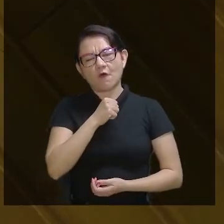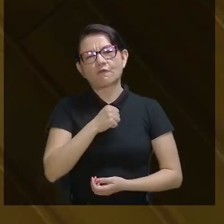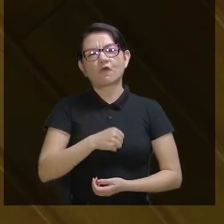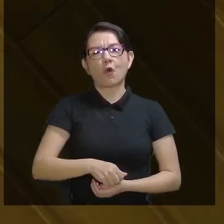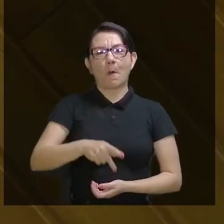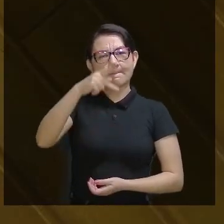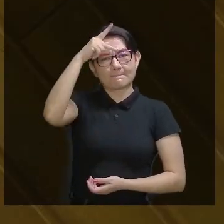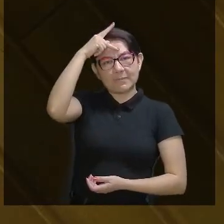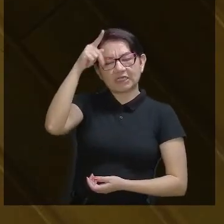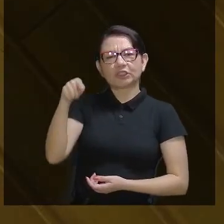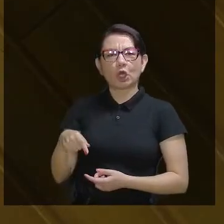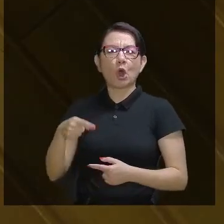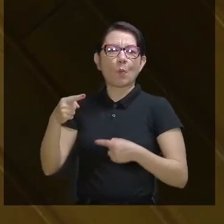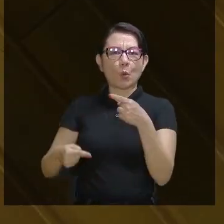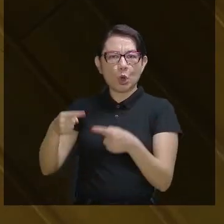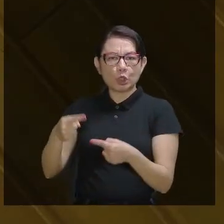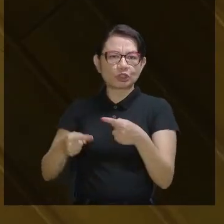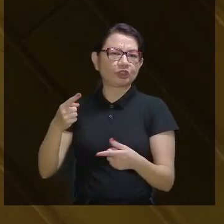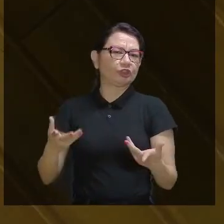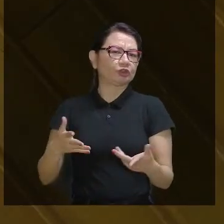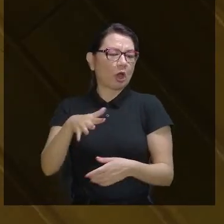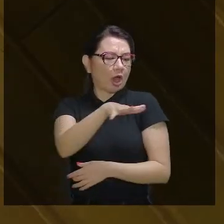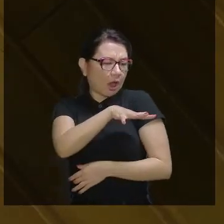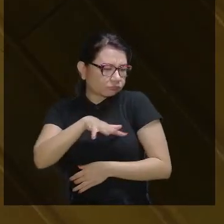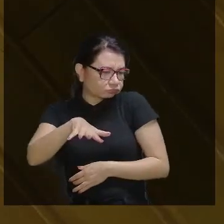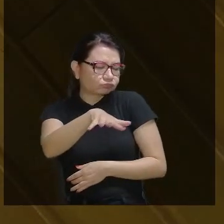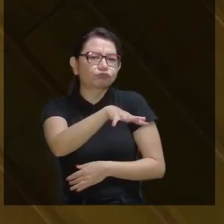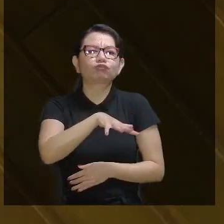político, e eu vivia nesse ambiente.